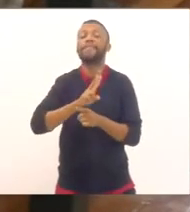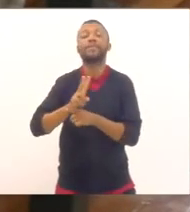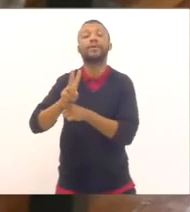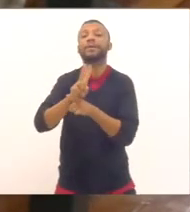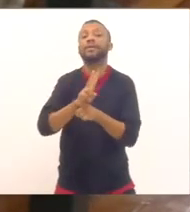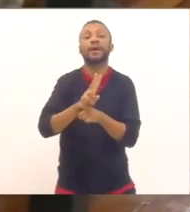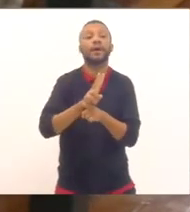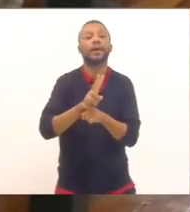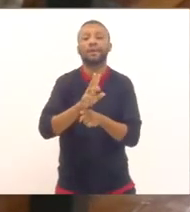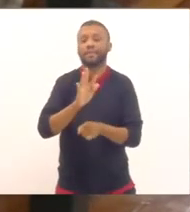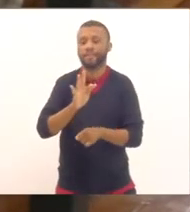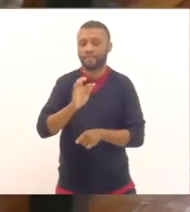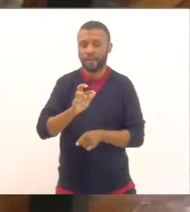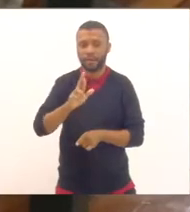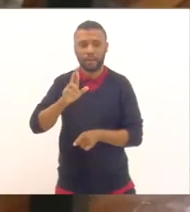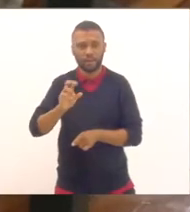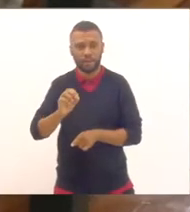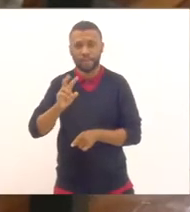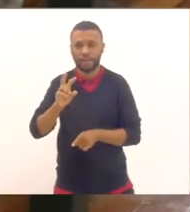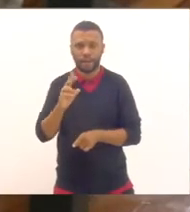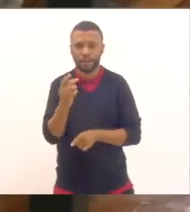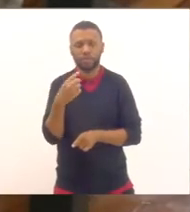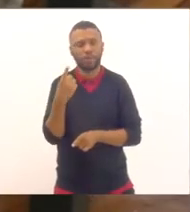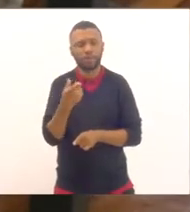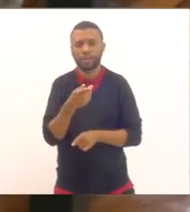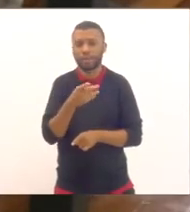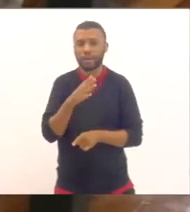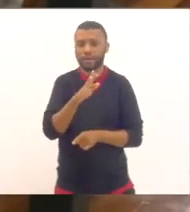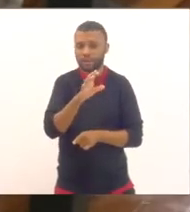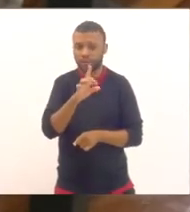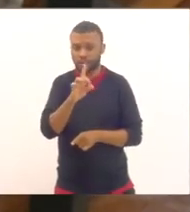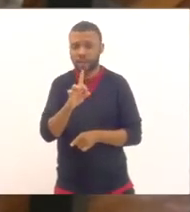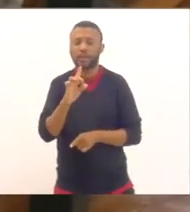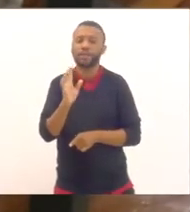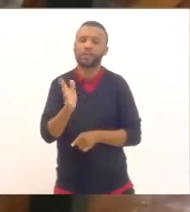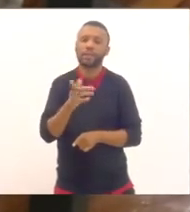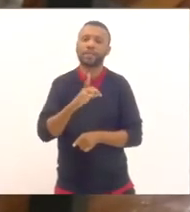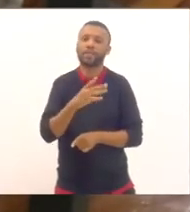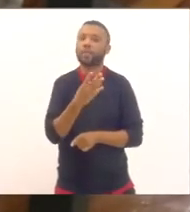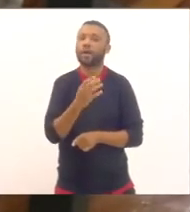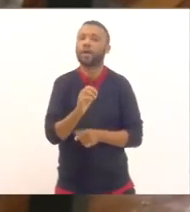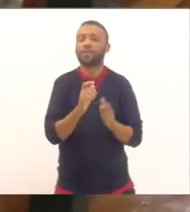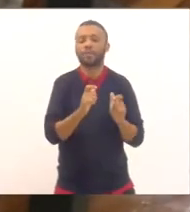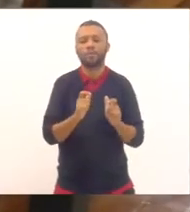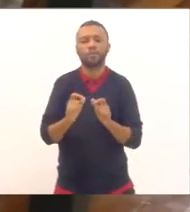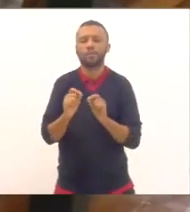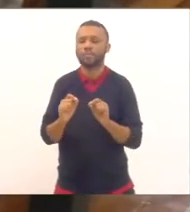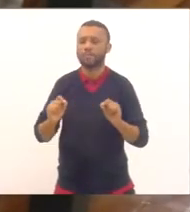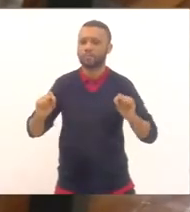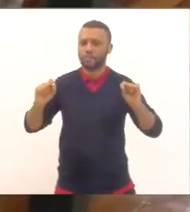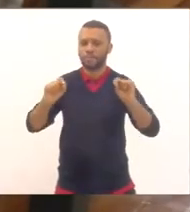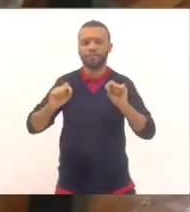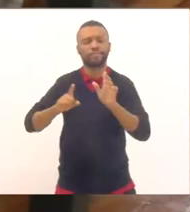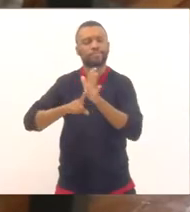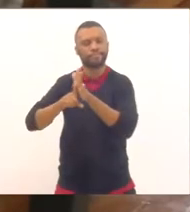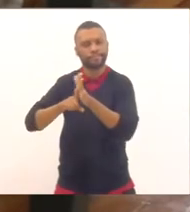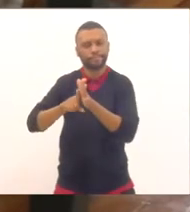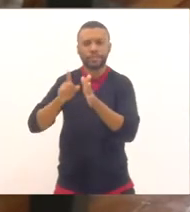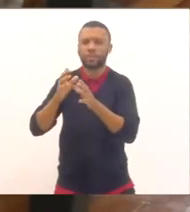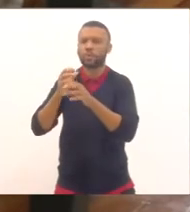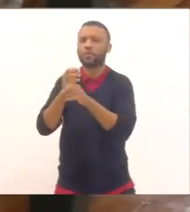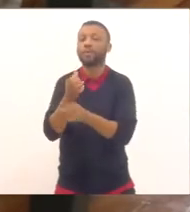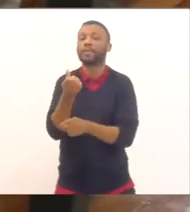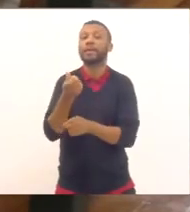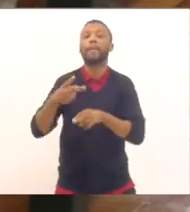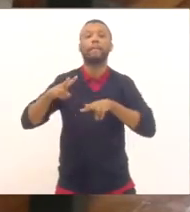velho nós já fizemos uma na Baixada Fluminense com 40 locais fiscalizado resultante seis